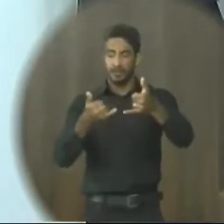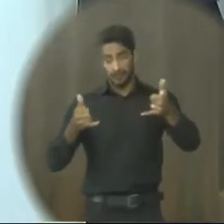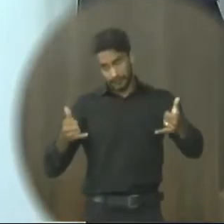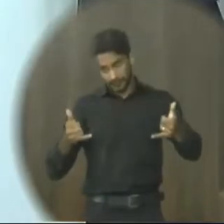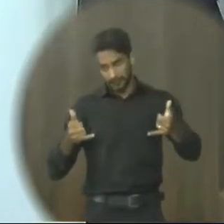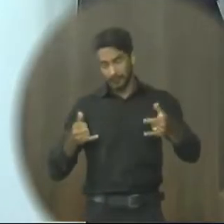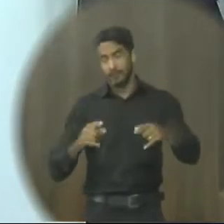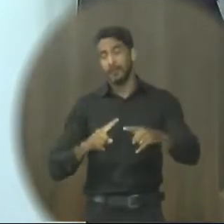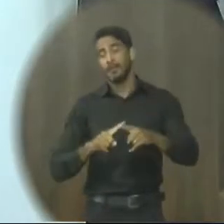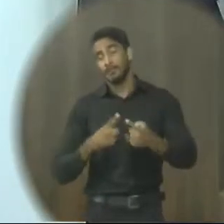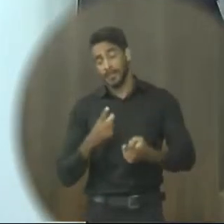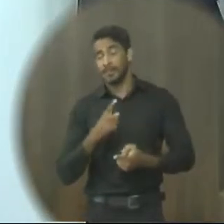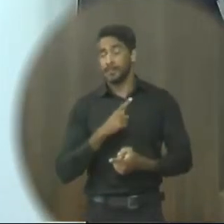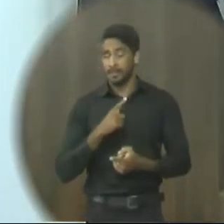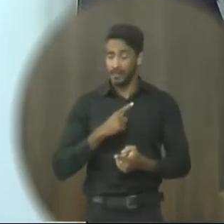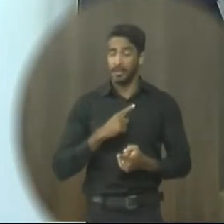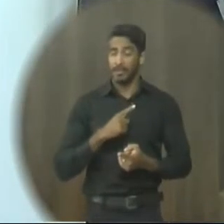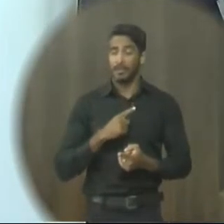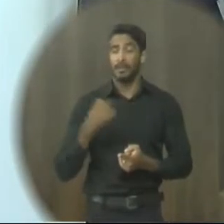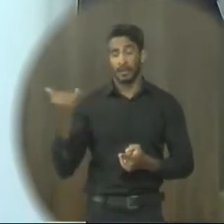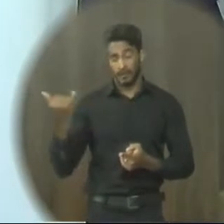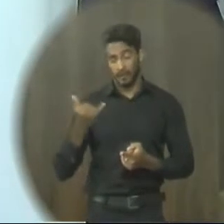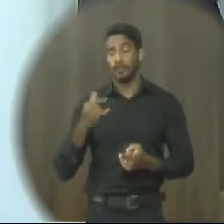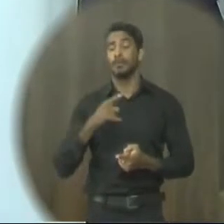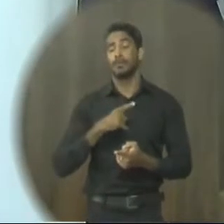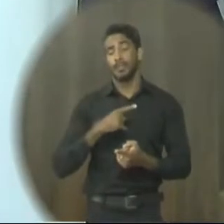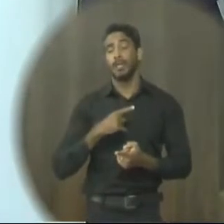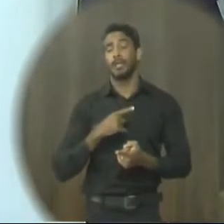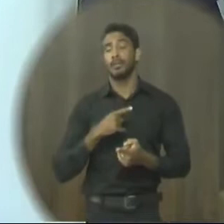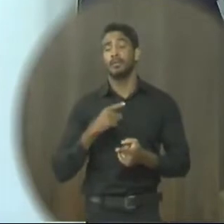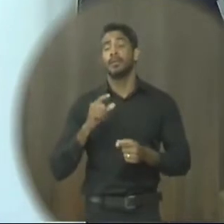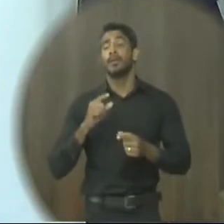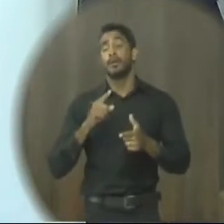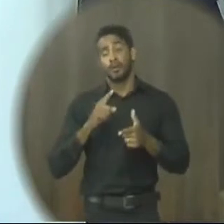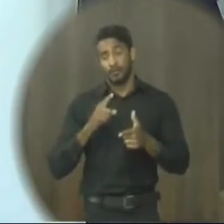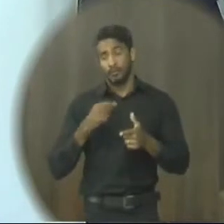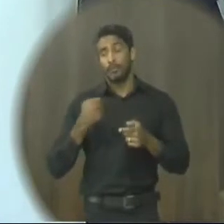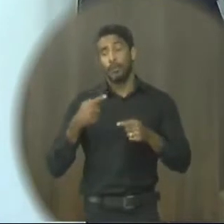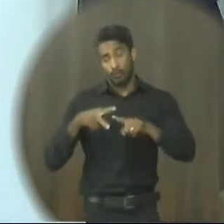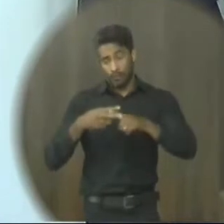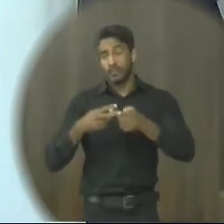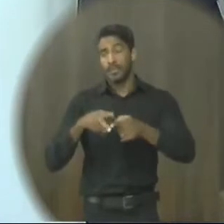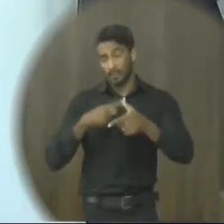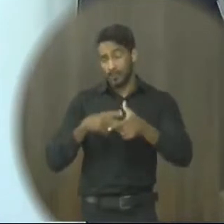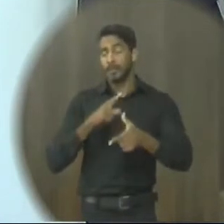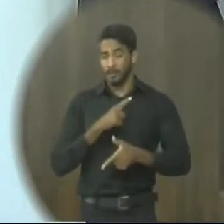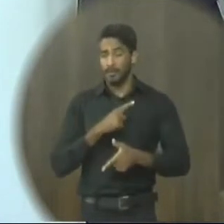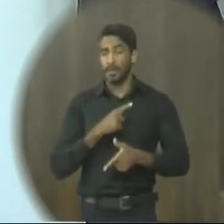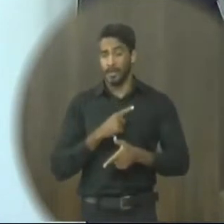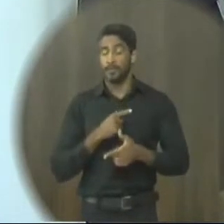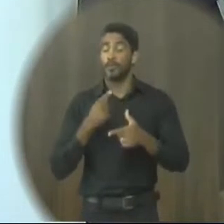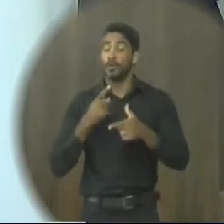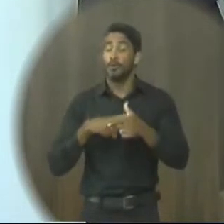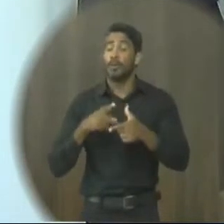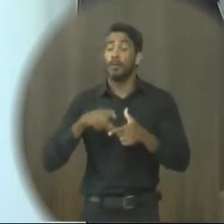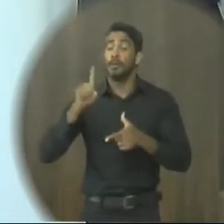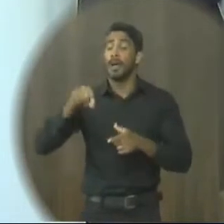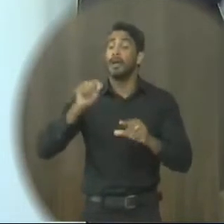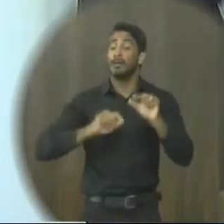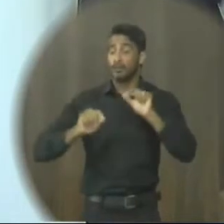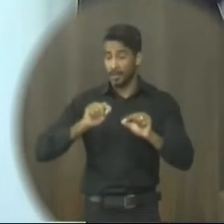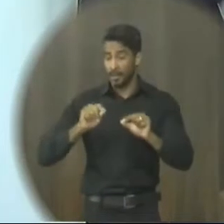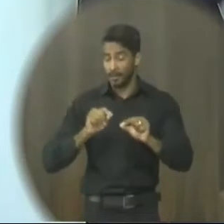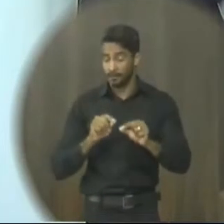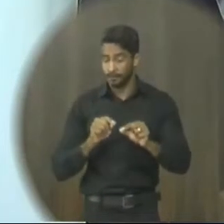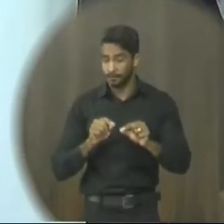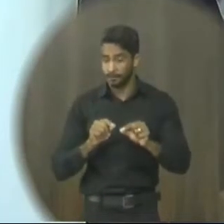Mas que existe uma solução. Ele falou que existe uma solução. Ele falou que ali o problema é